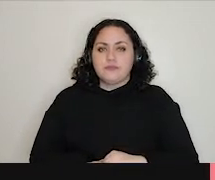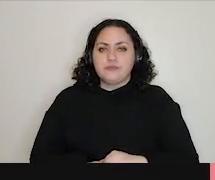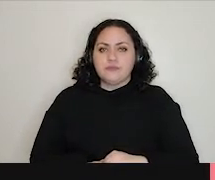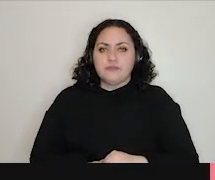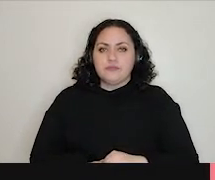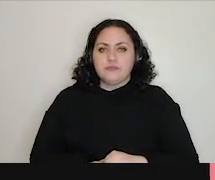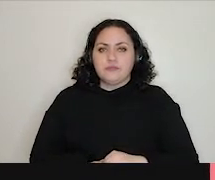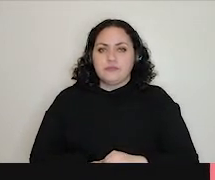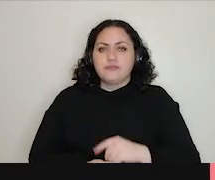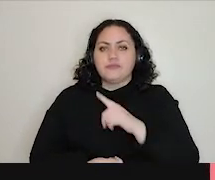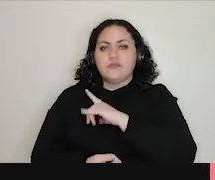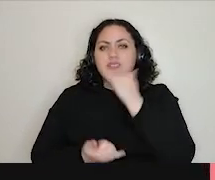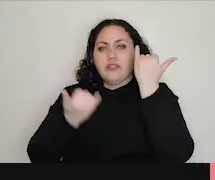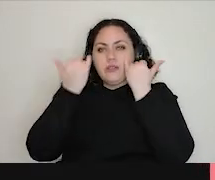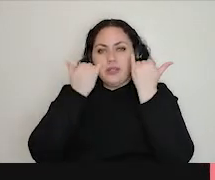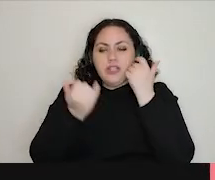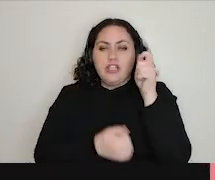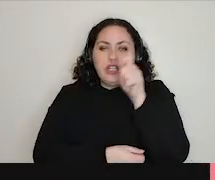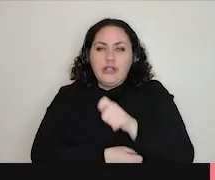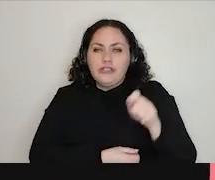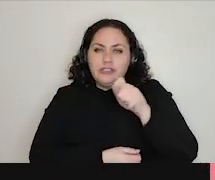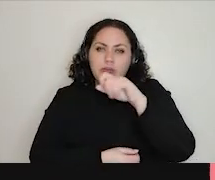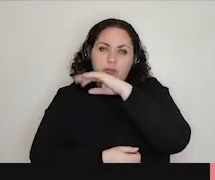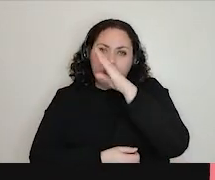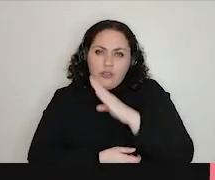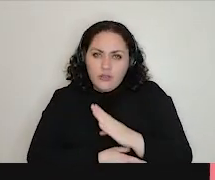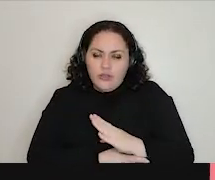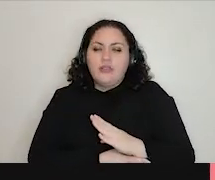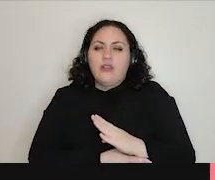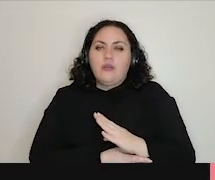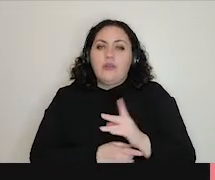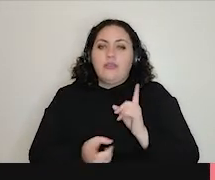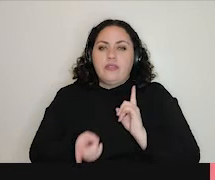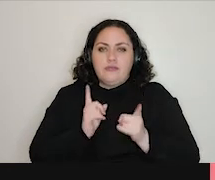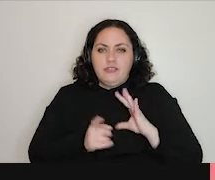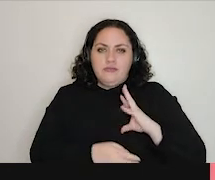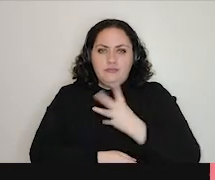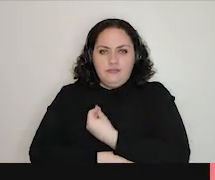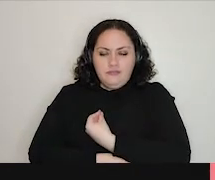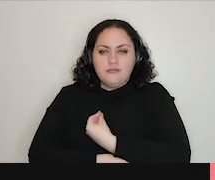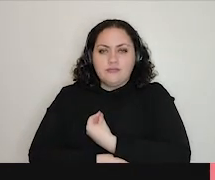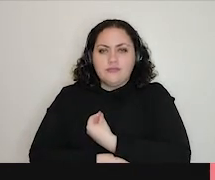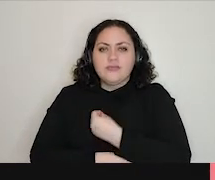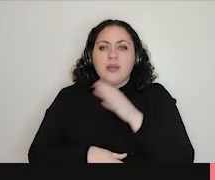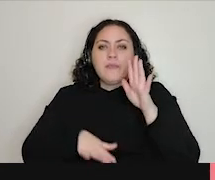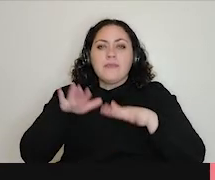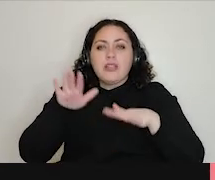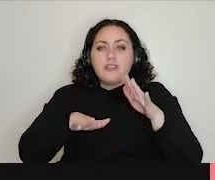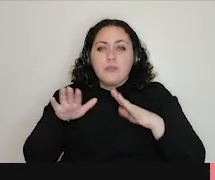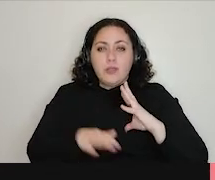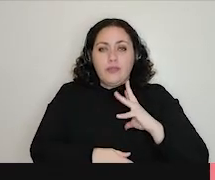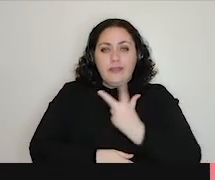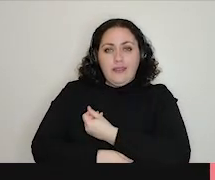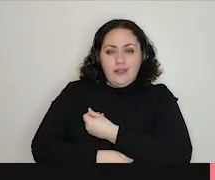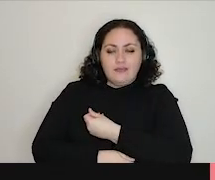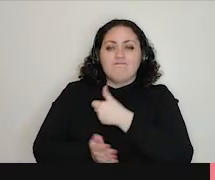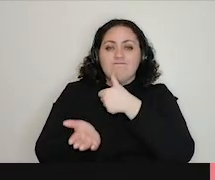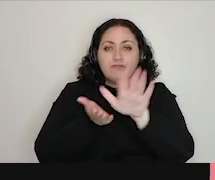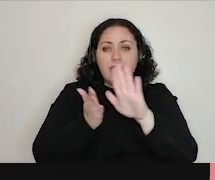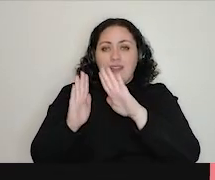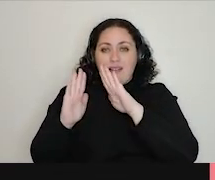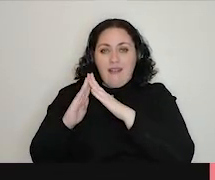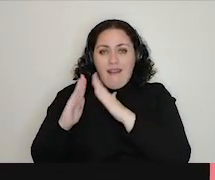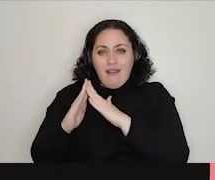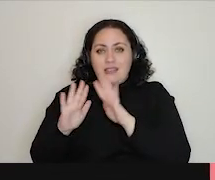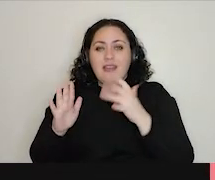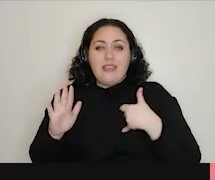Segundo dados da Associação Nacional de Travestis Transsexuais, a média com a qual pessoas trans são expulsas de casa é com 13 anos